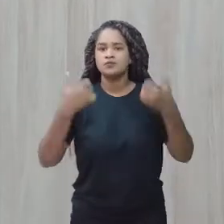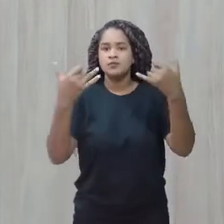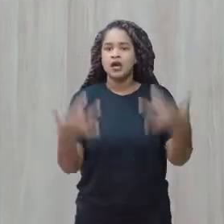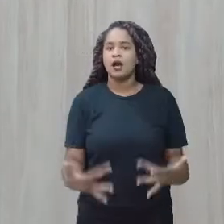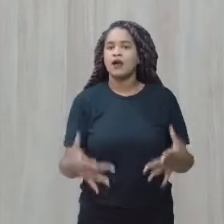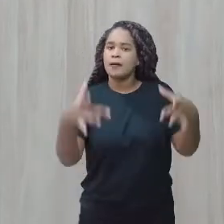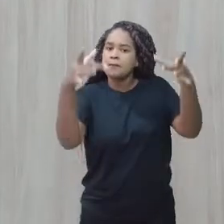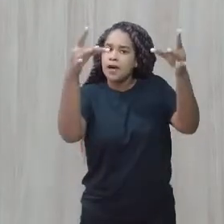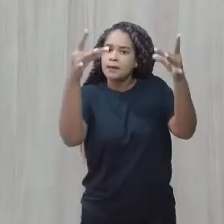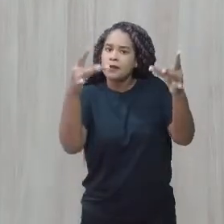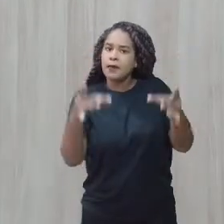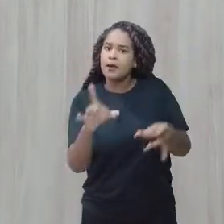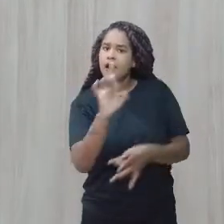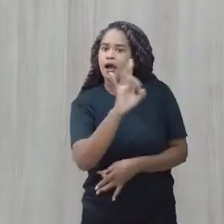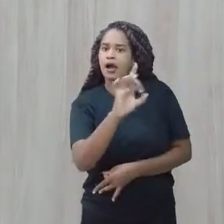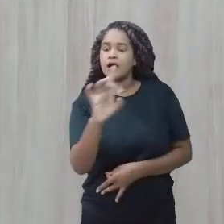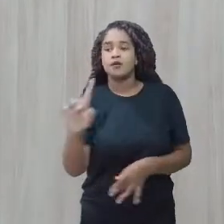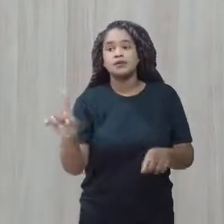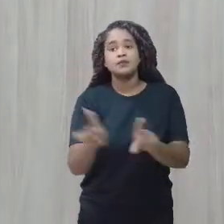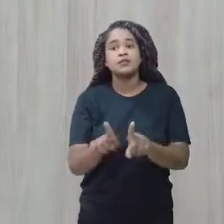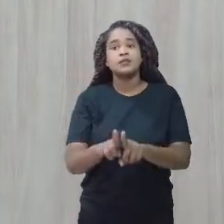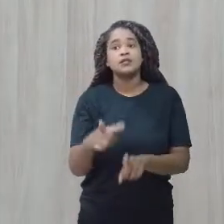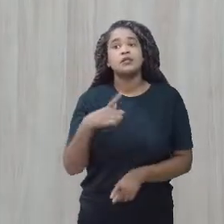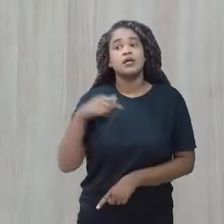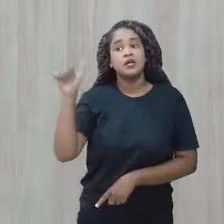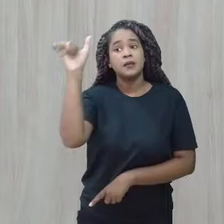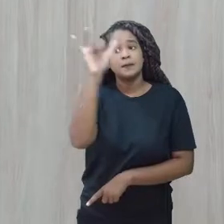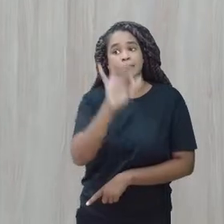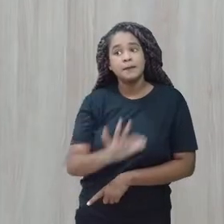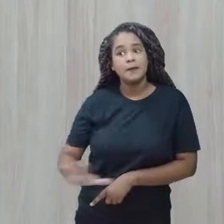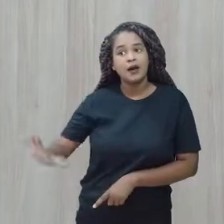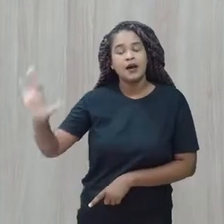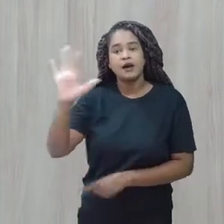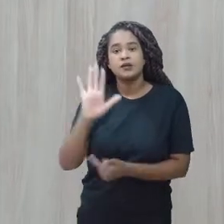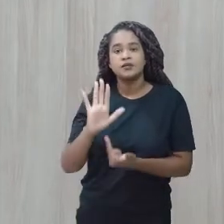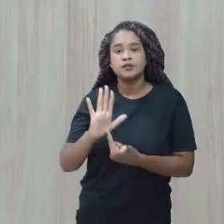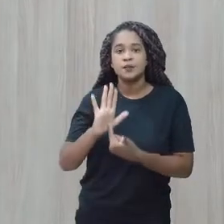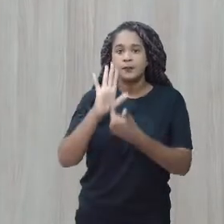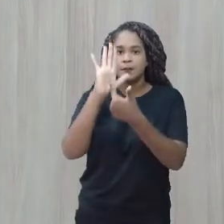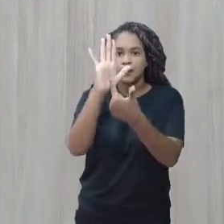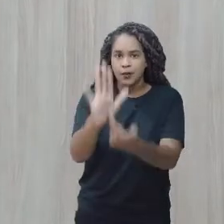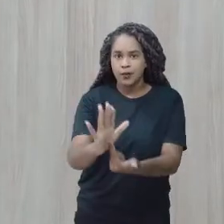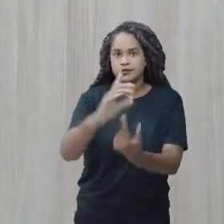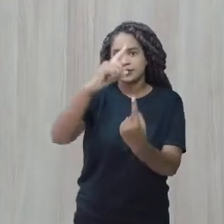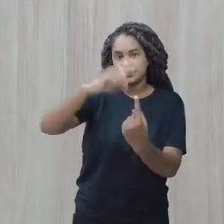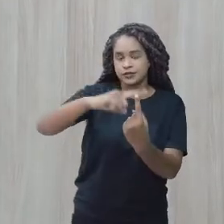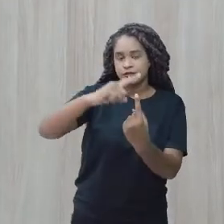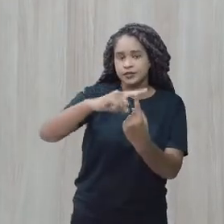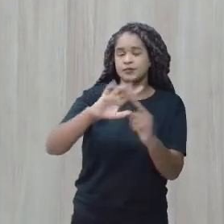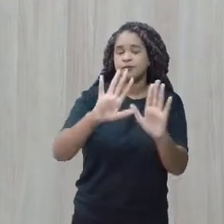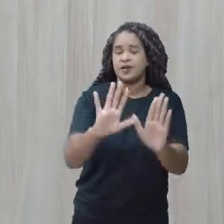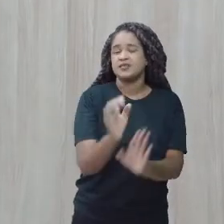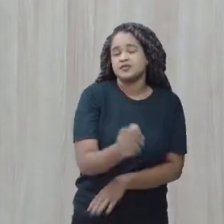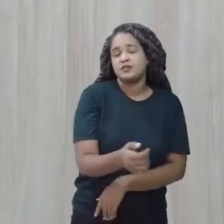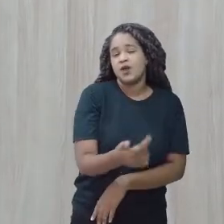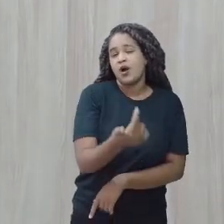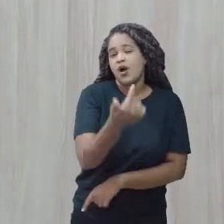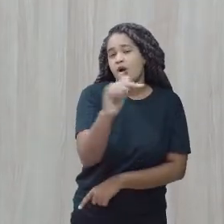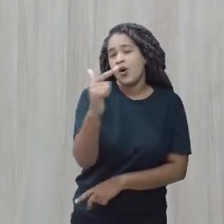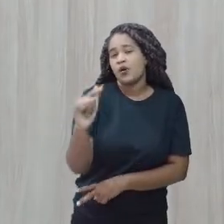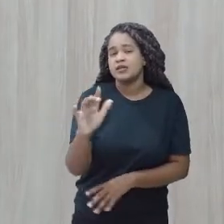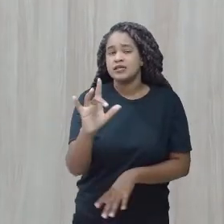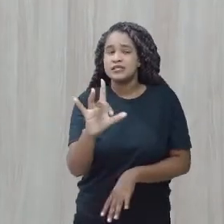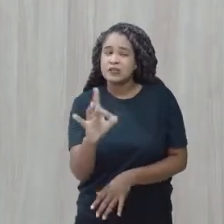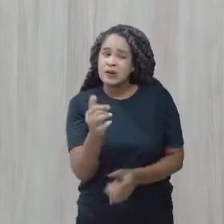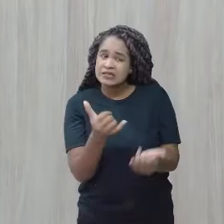delas. E também tem umas imagens. Algumas imagens representam oficialmente o que é essa modalidade e outras